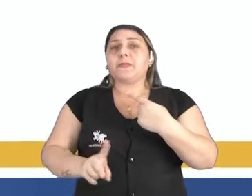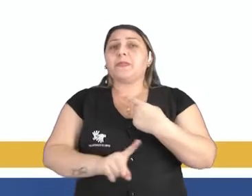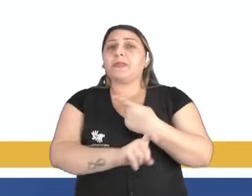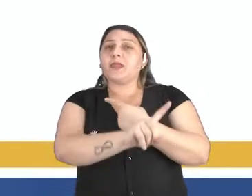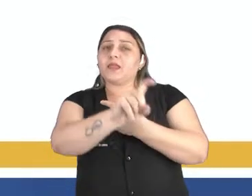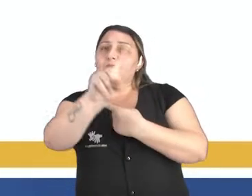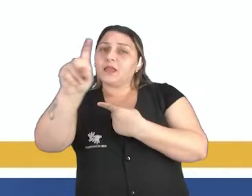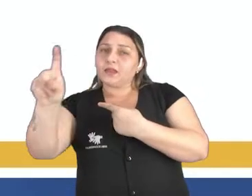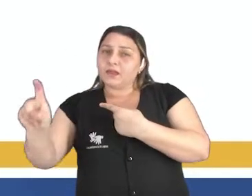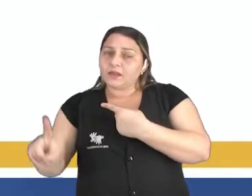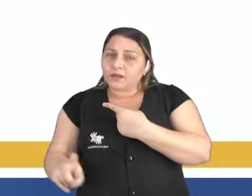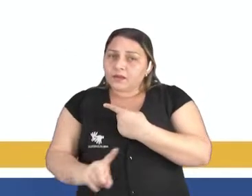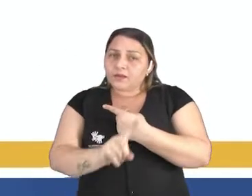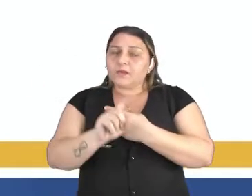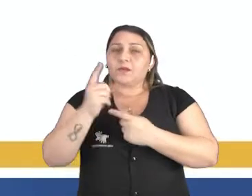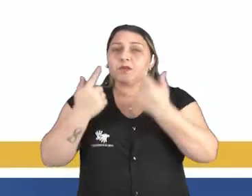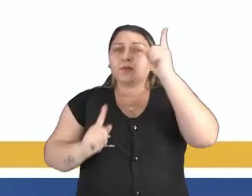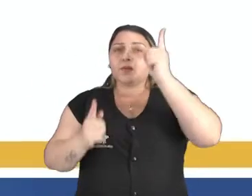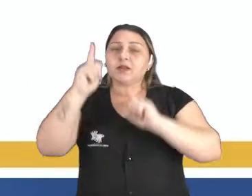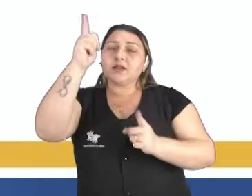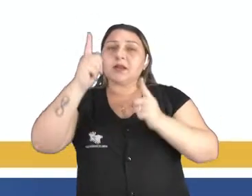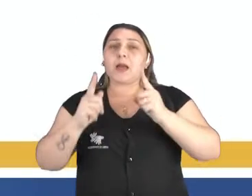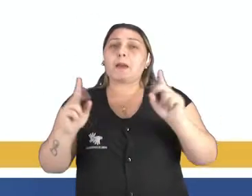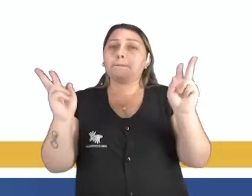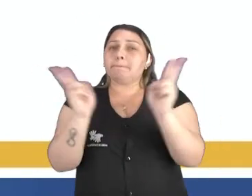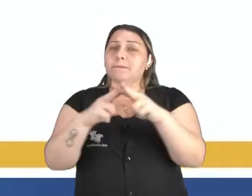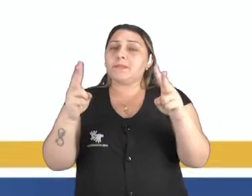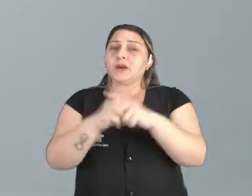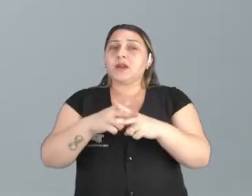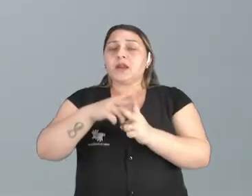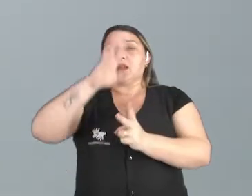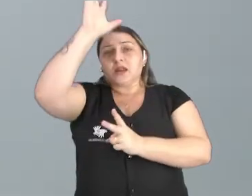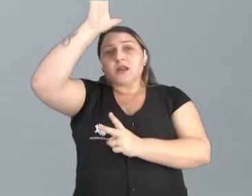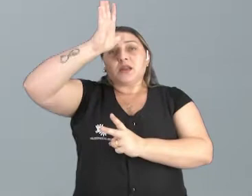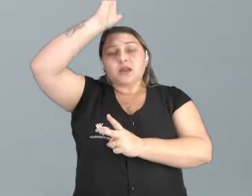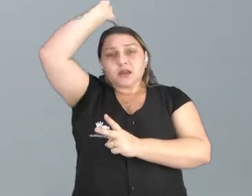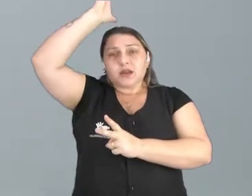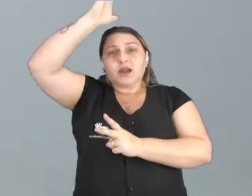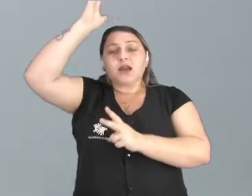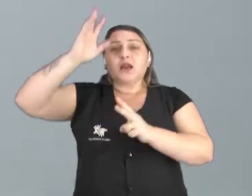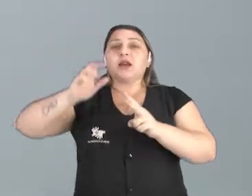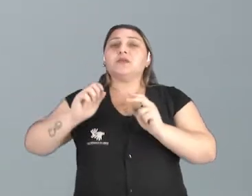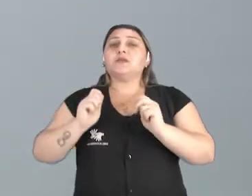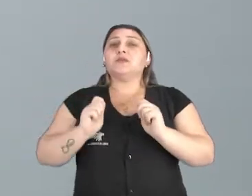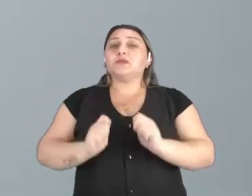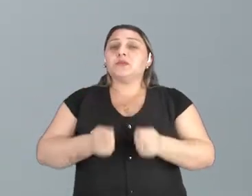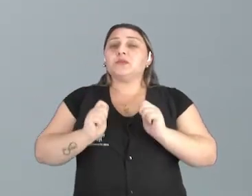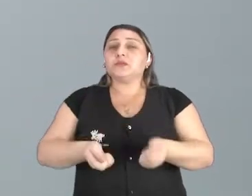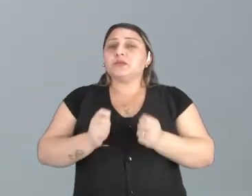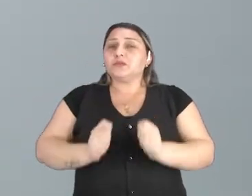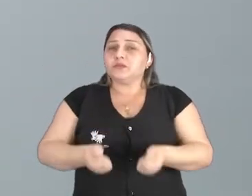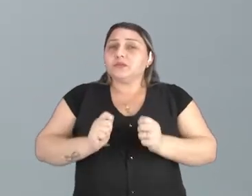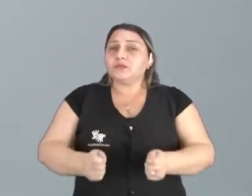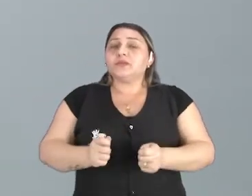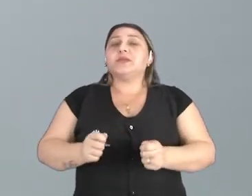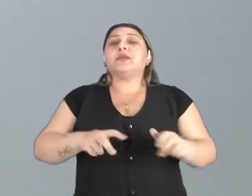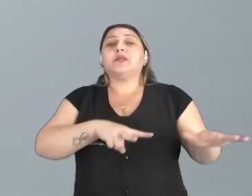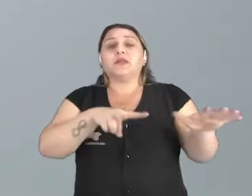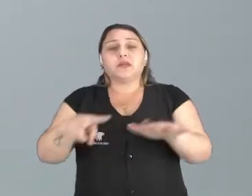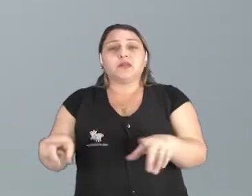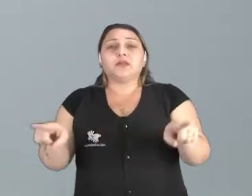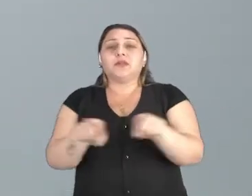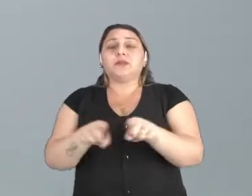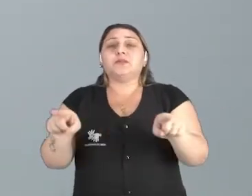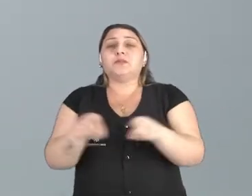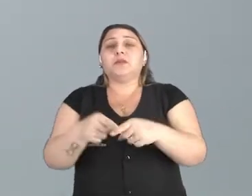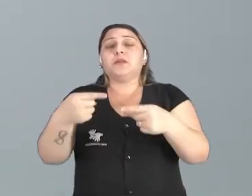no carnaval, brigas de galo, né? Corridas de cavalo em dias da semana e também a proibição do uso